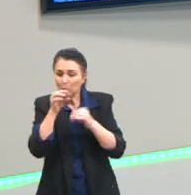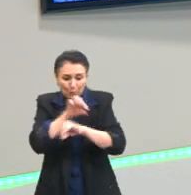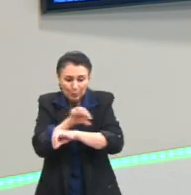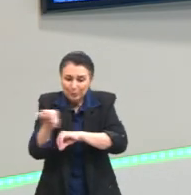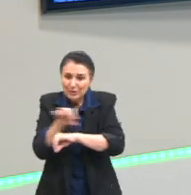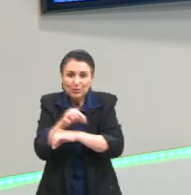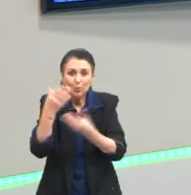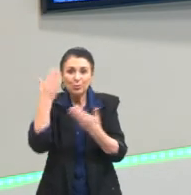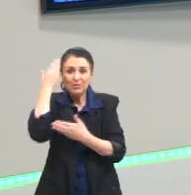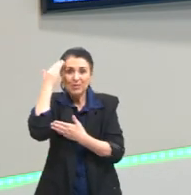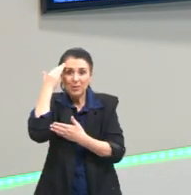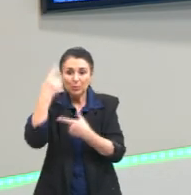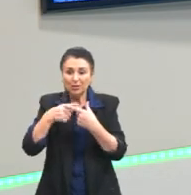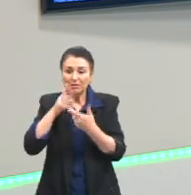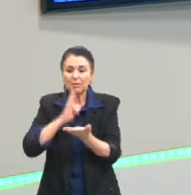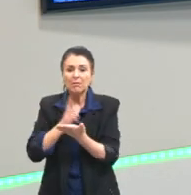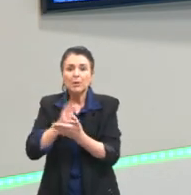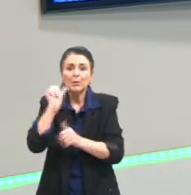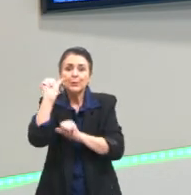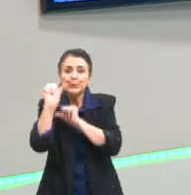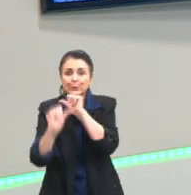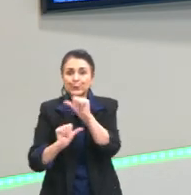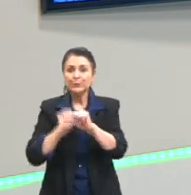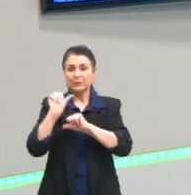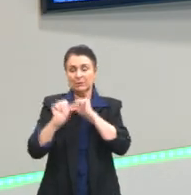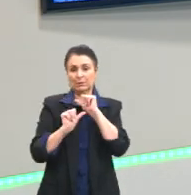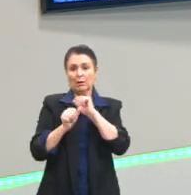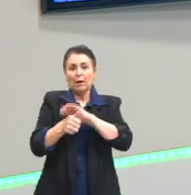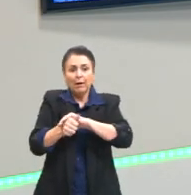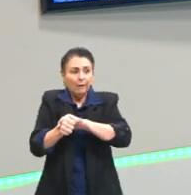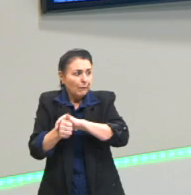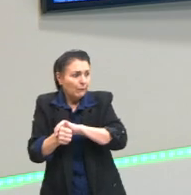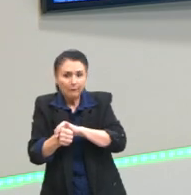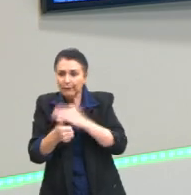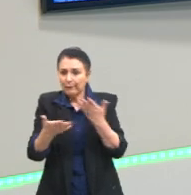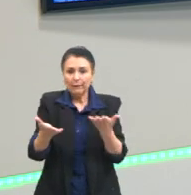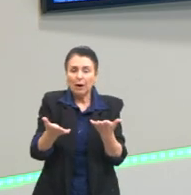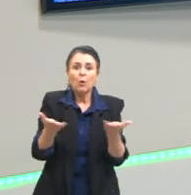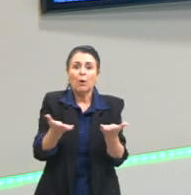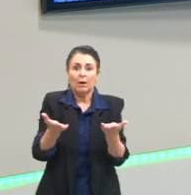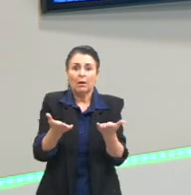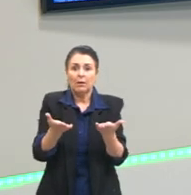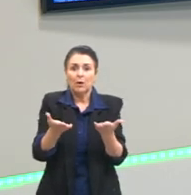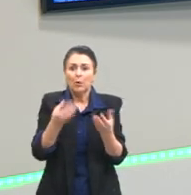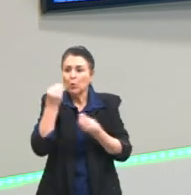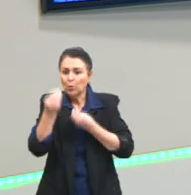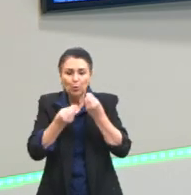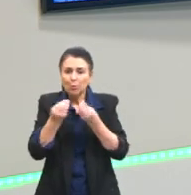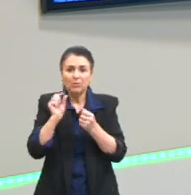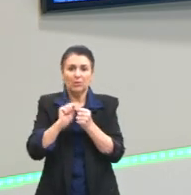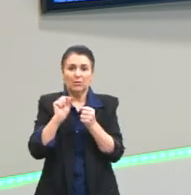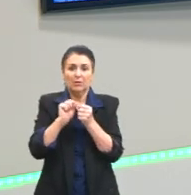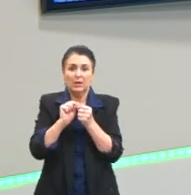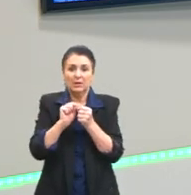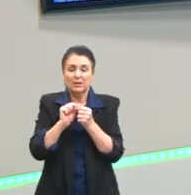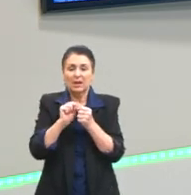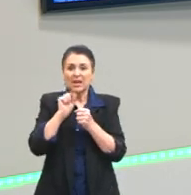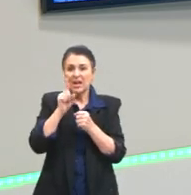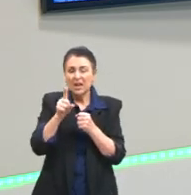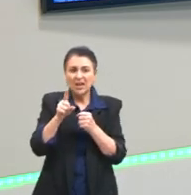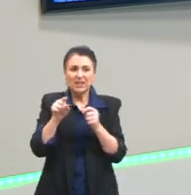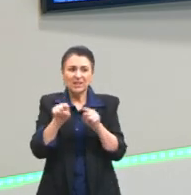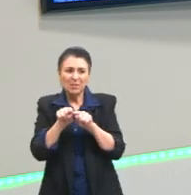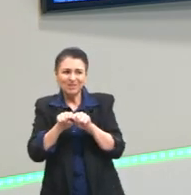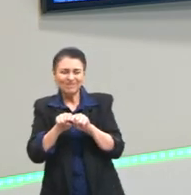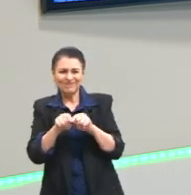estaria interno movimento Então já pegou a correr onde é que tava metade do Aquiles como isso ficava então ele também ele